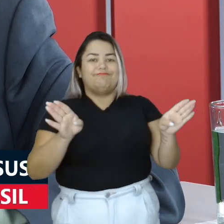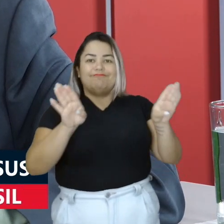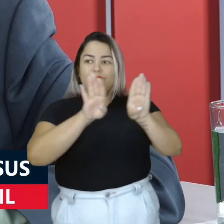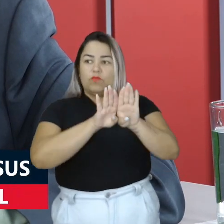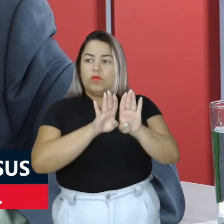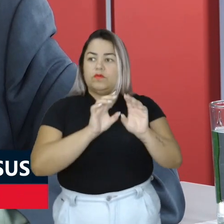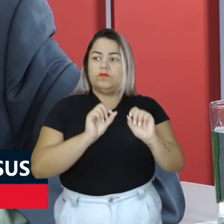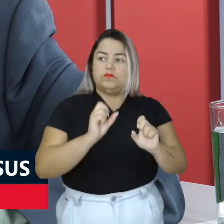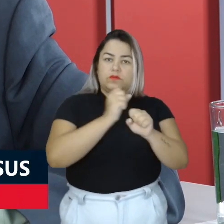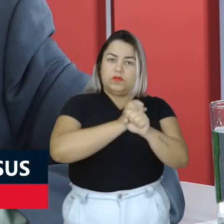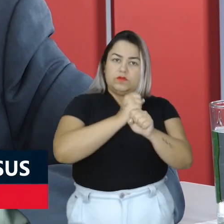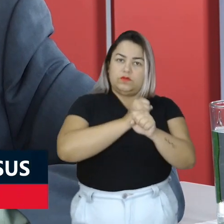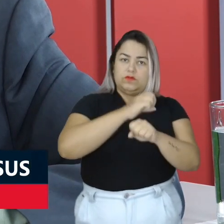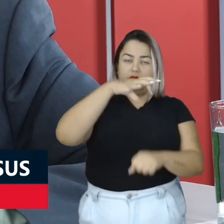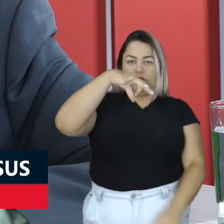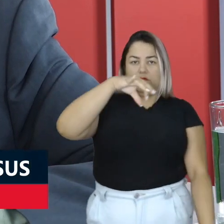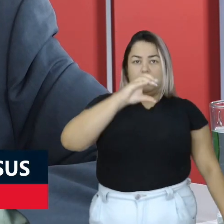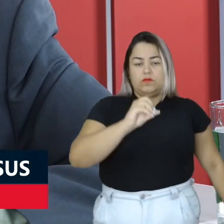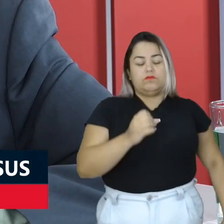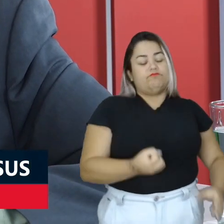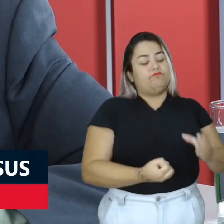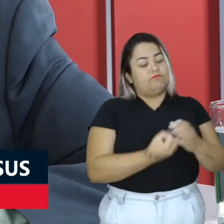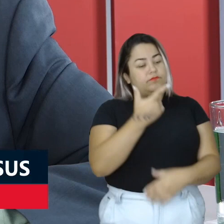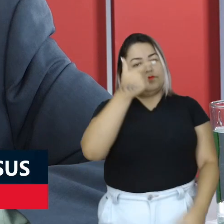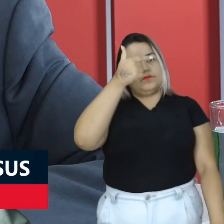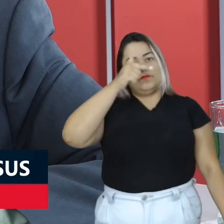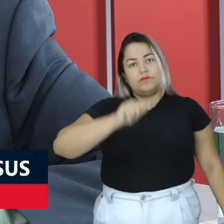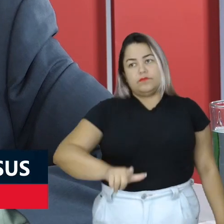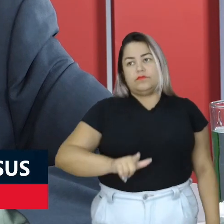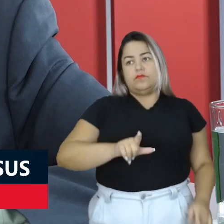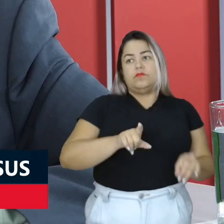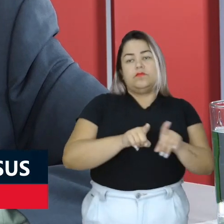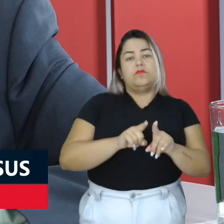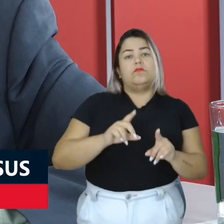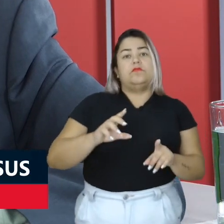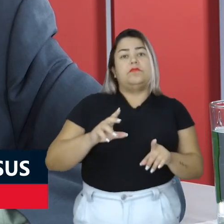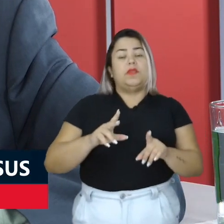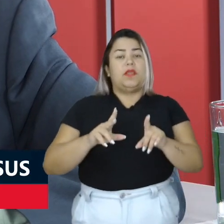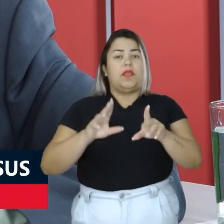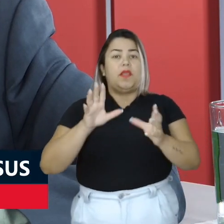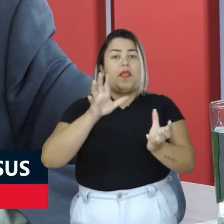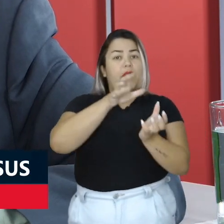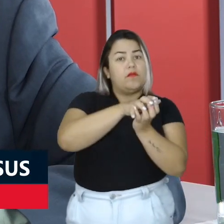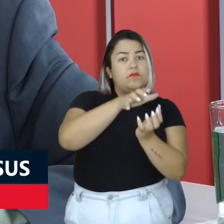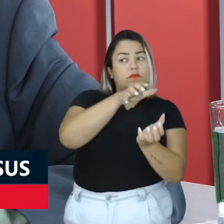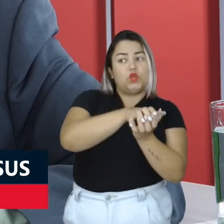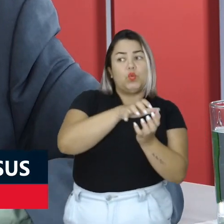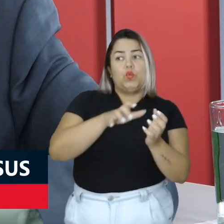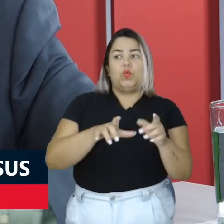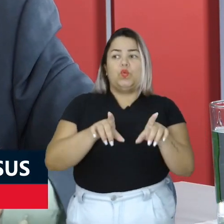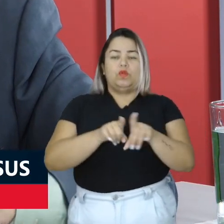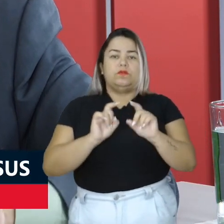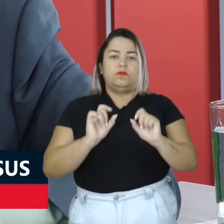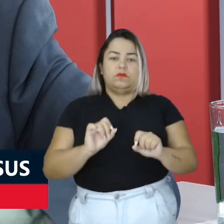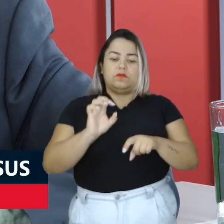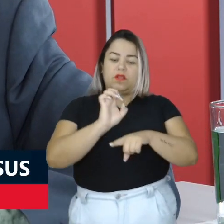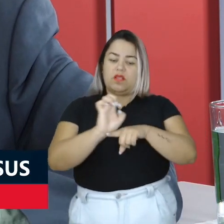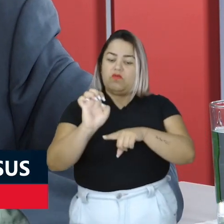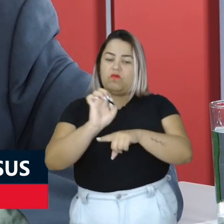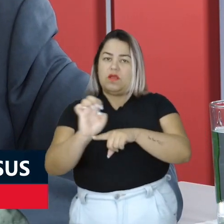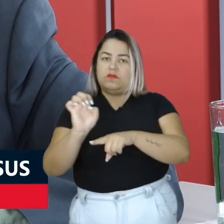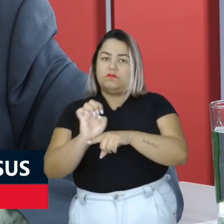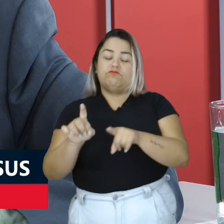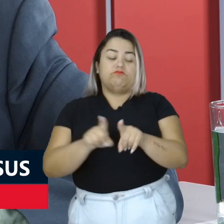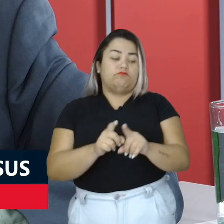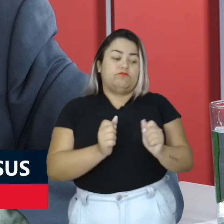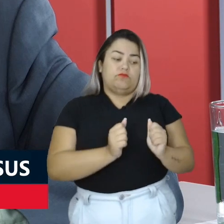no final dos anos 90, foi recriada. Tem o LAFEP em Pernambuco, temos laboratórios estaduais que fazem parte desse